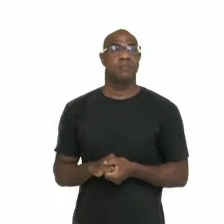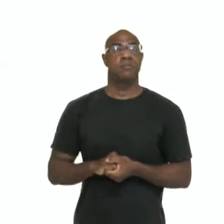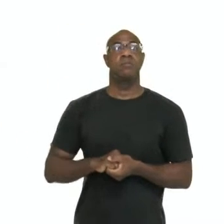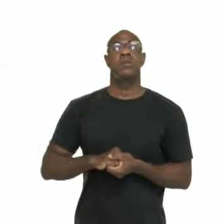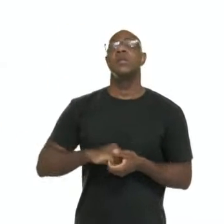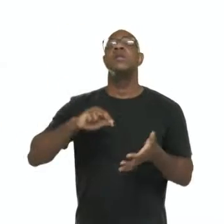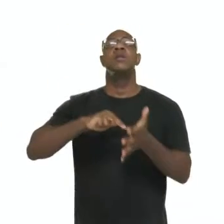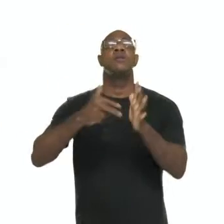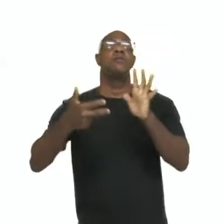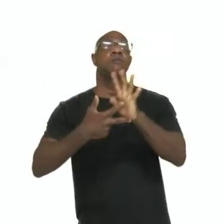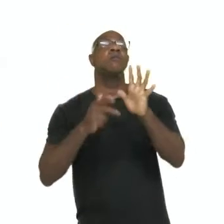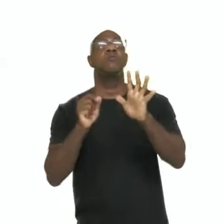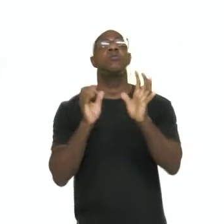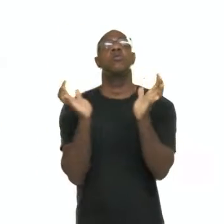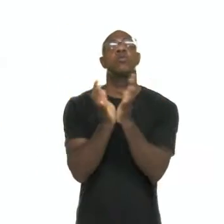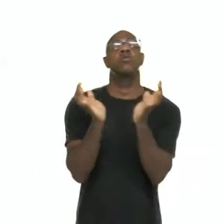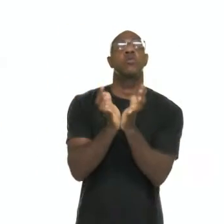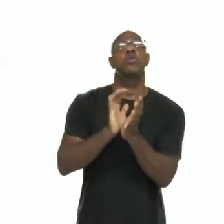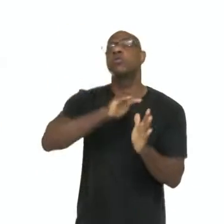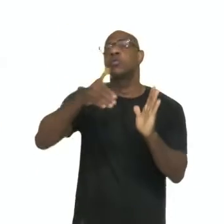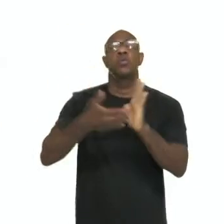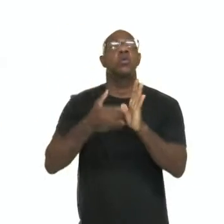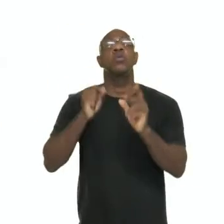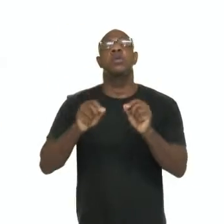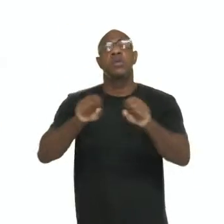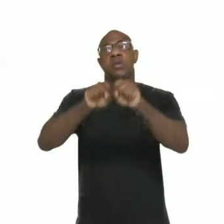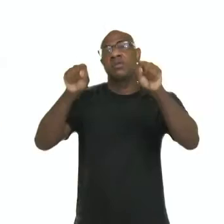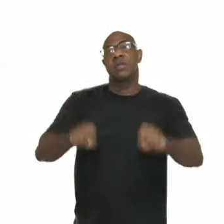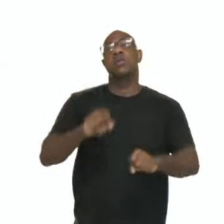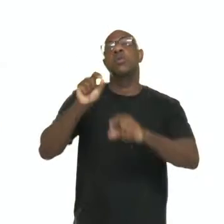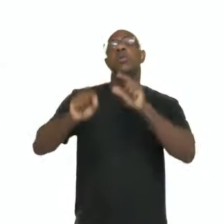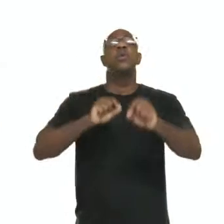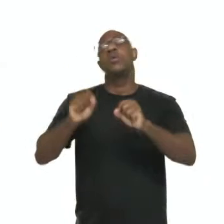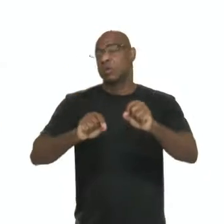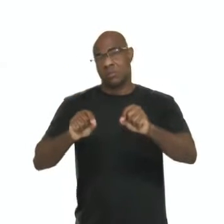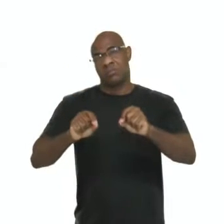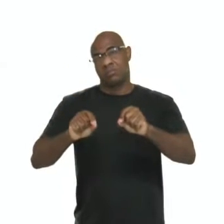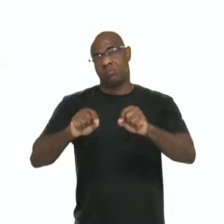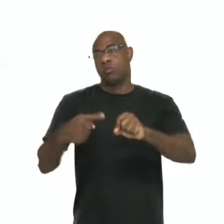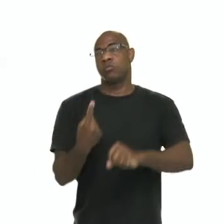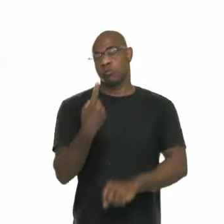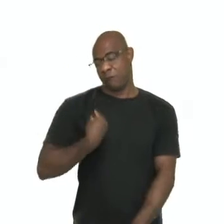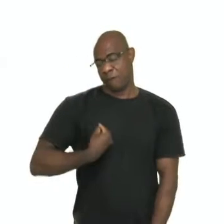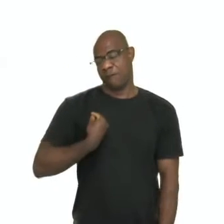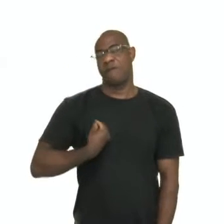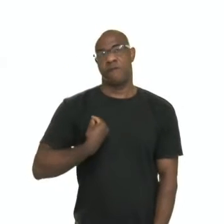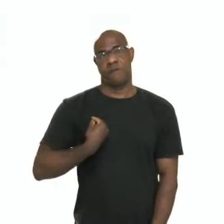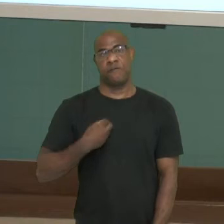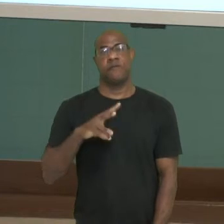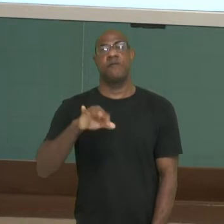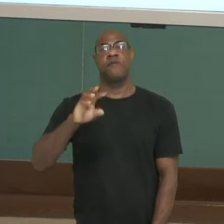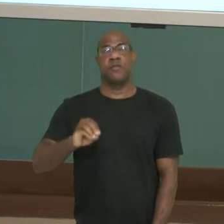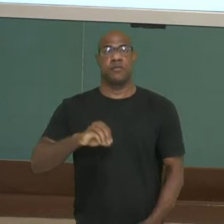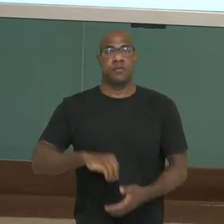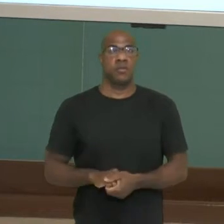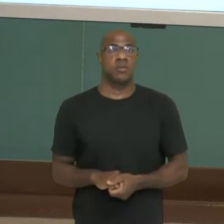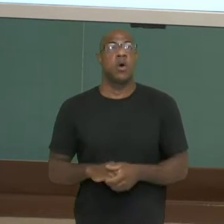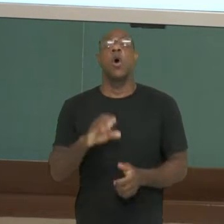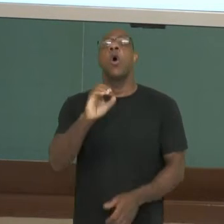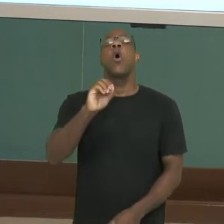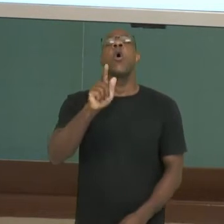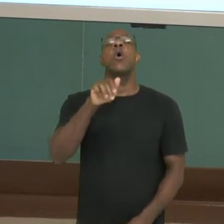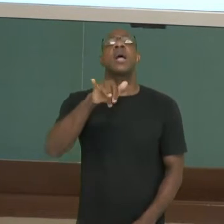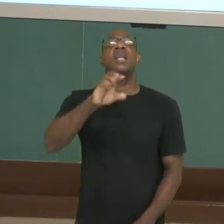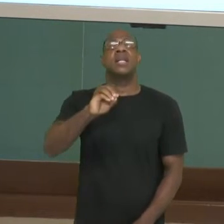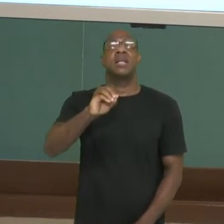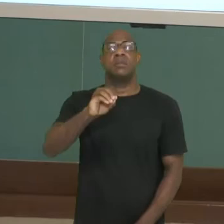simbolizando um conjunto de todos os sistemas que formam então um ser vivo. Então um organismo, como exemplo